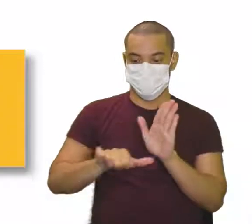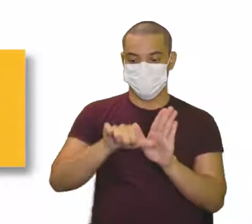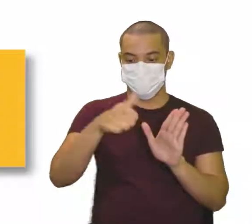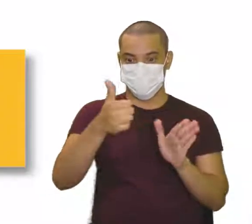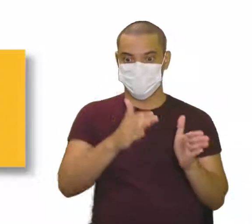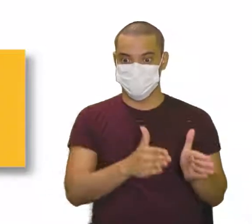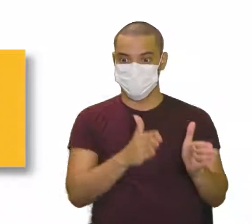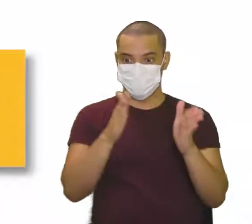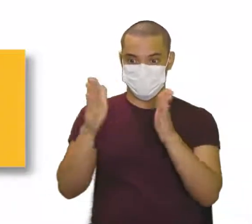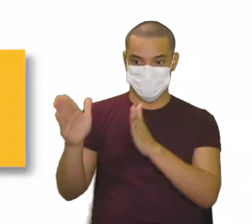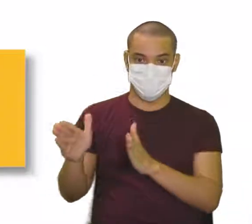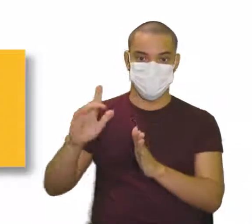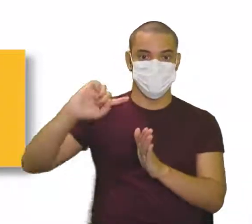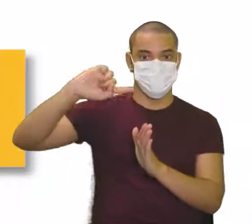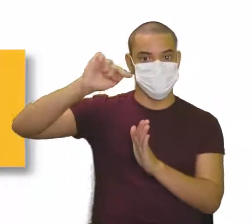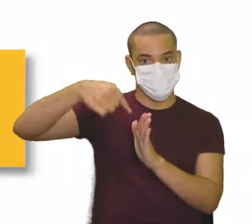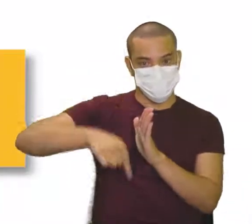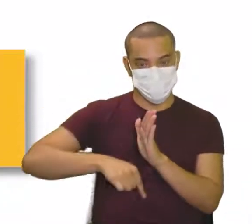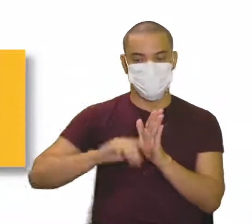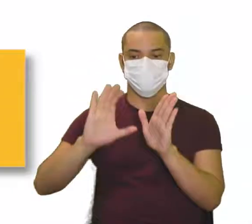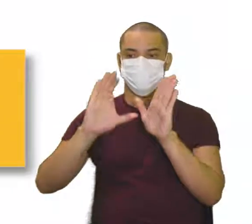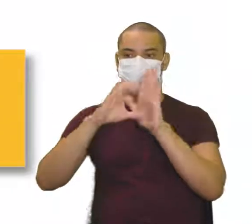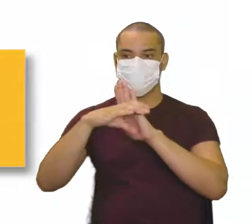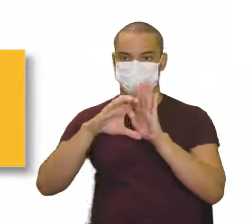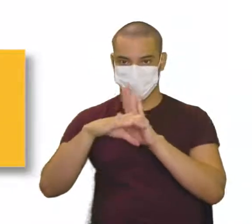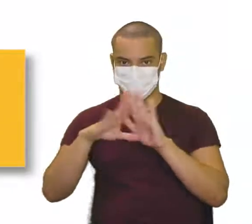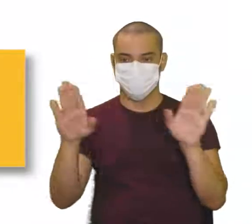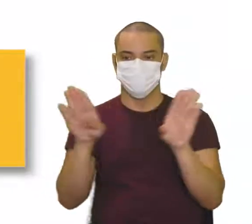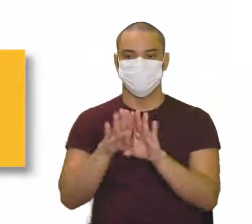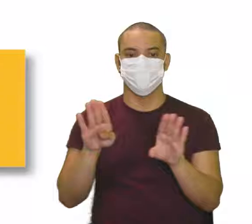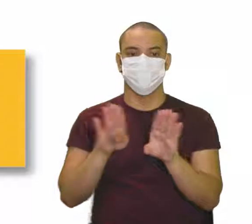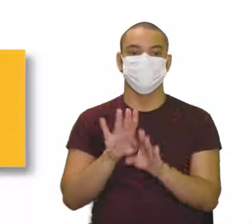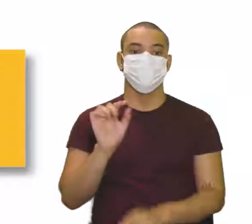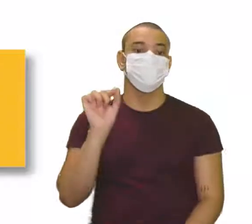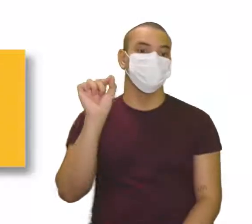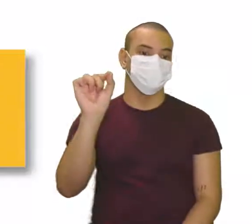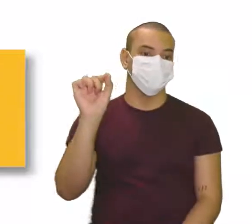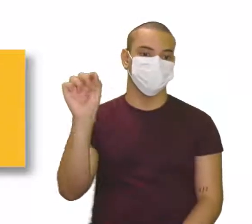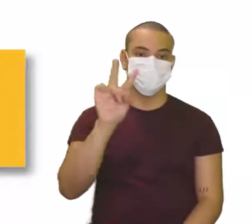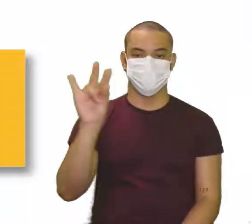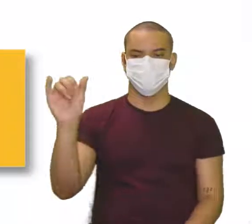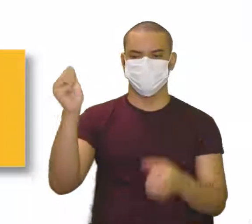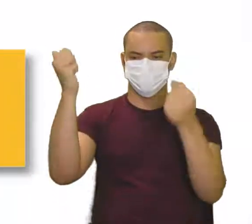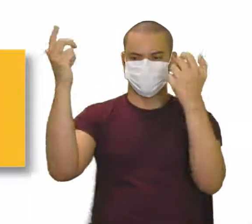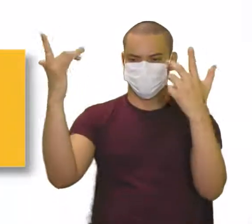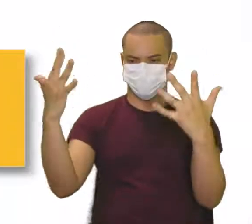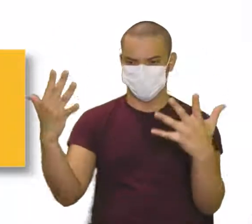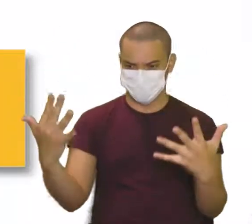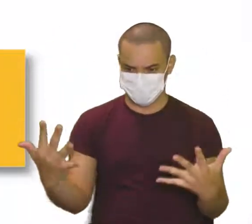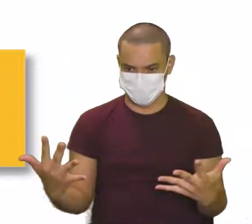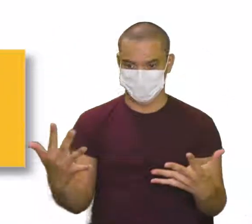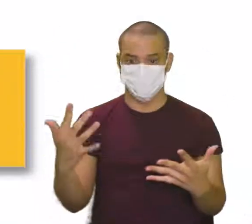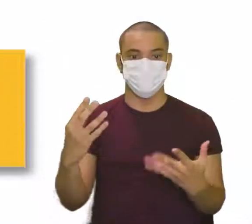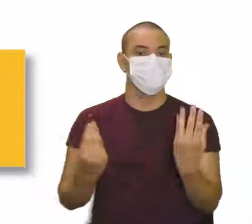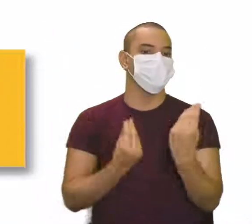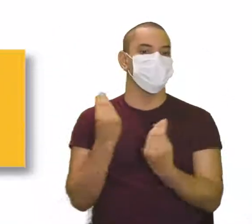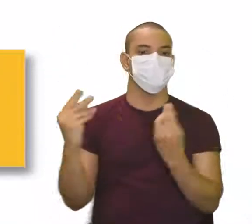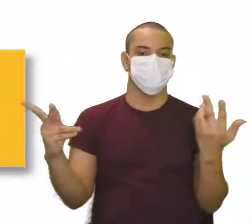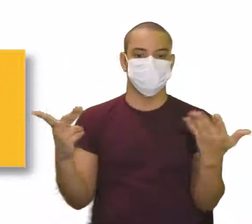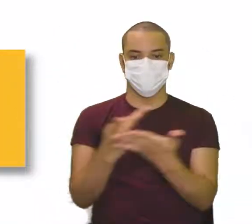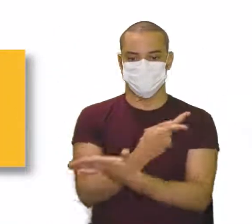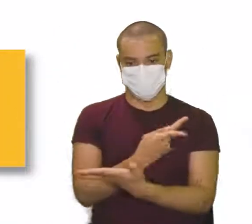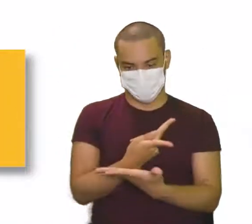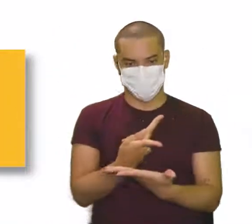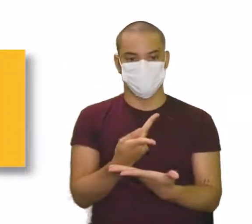aí nós vamos aprofundar o conceito de campo magnético e também nós vamos começar a verificar o comportamento do